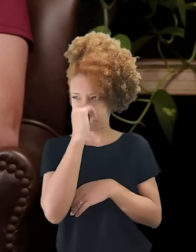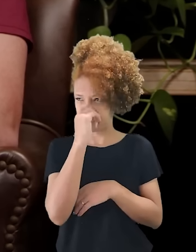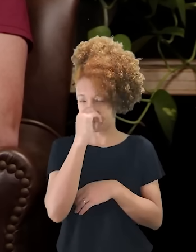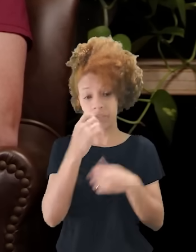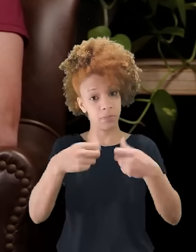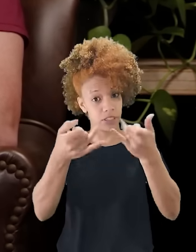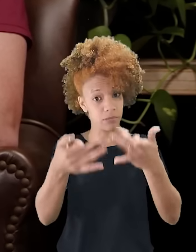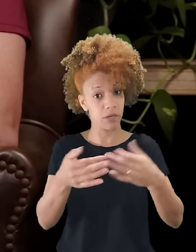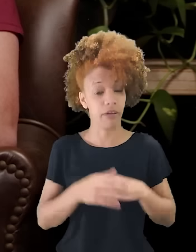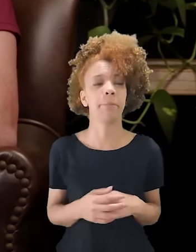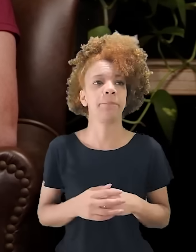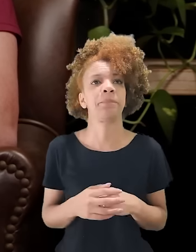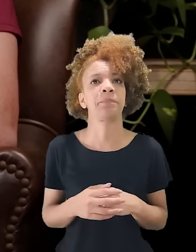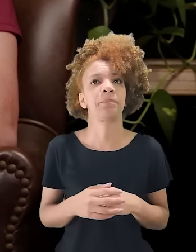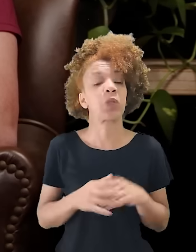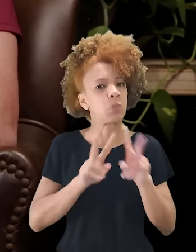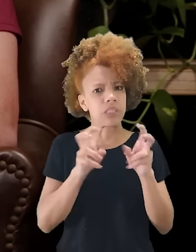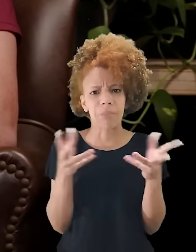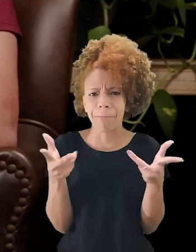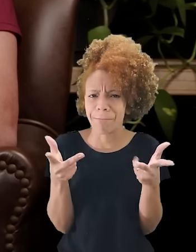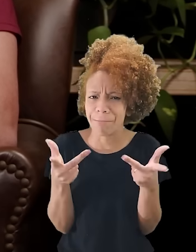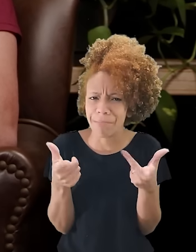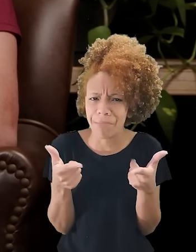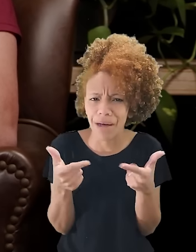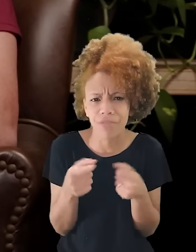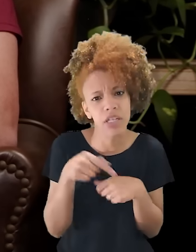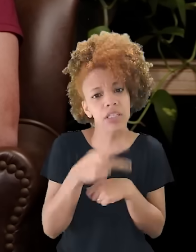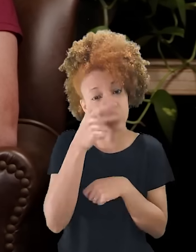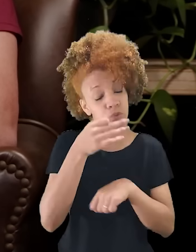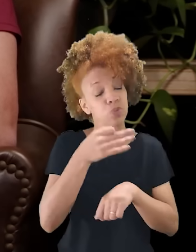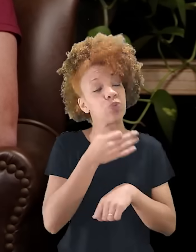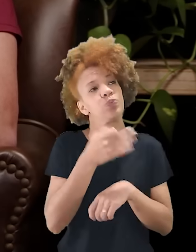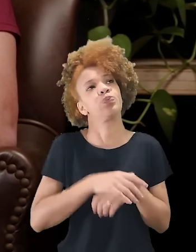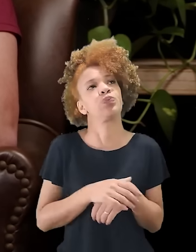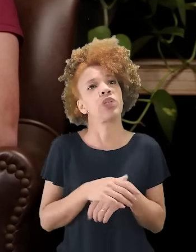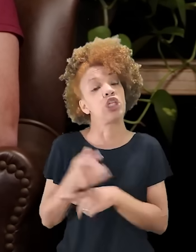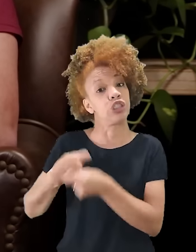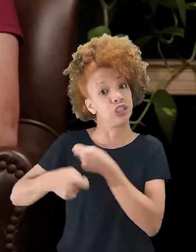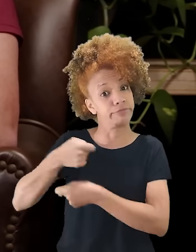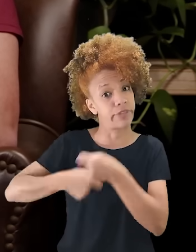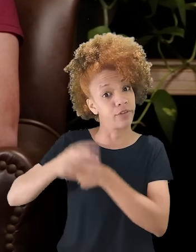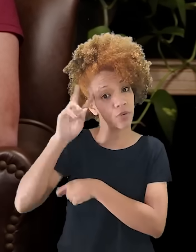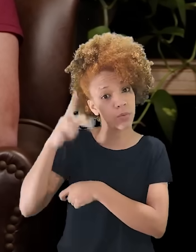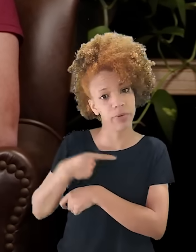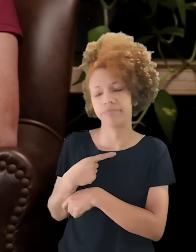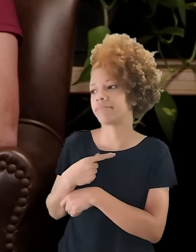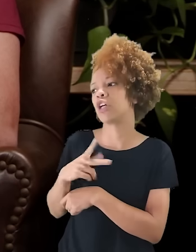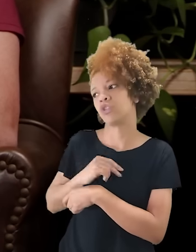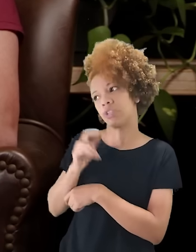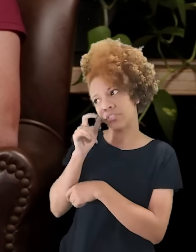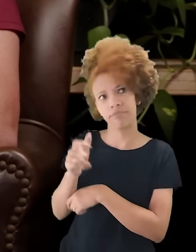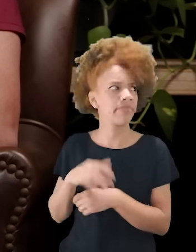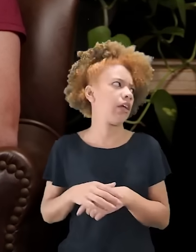aqui eu preciso falar de de um de um tema maravilhoso que eu trouxe aqui no x que é de tráfico de tráfico humano Cara eu vi